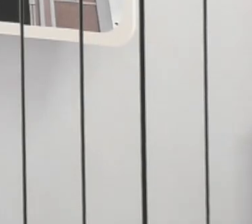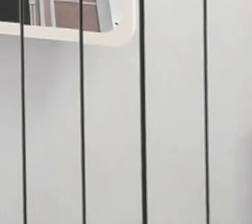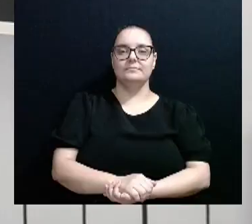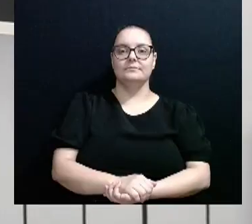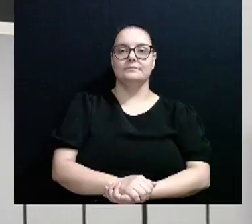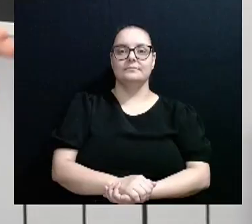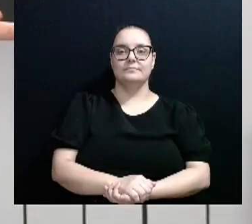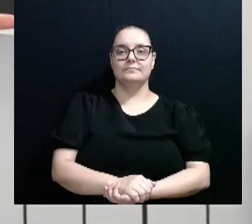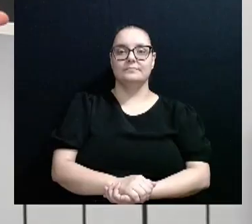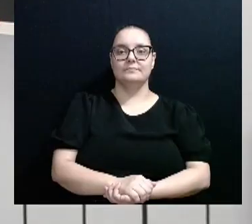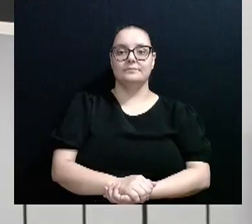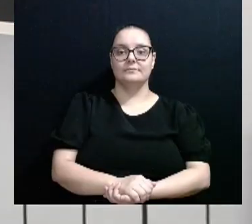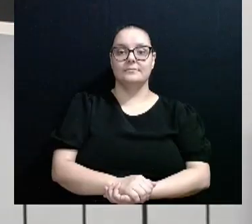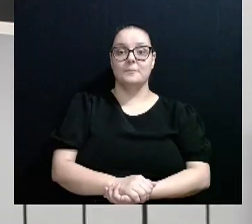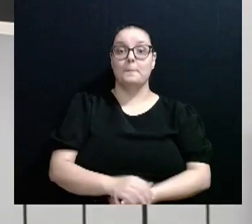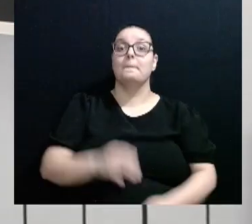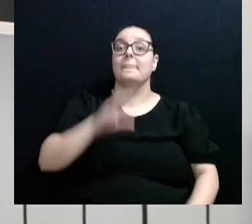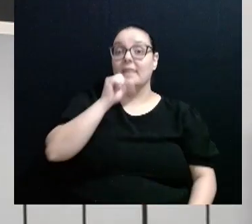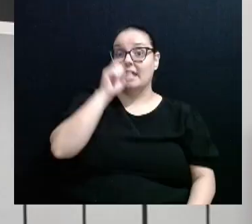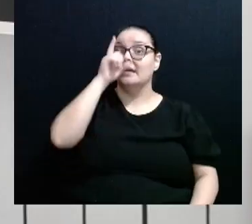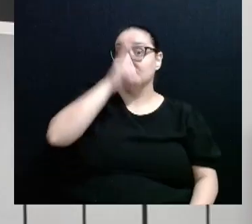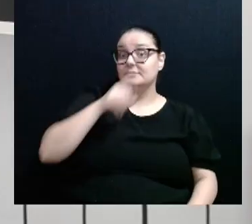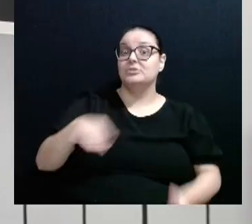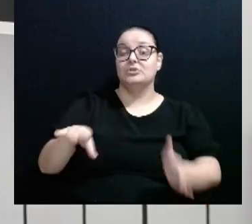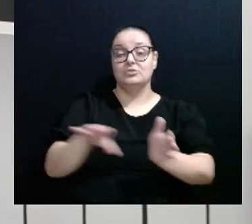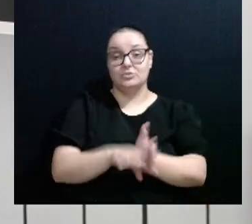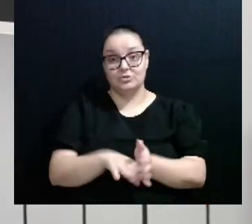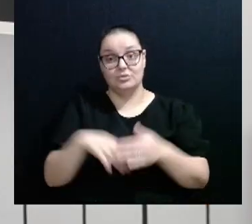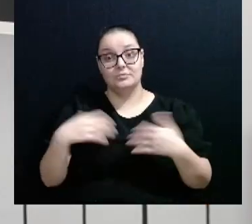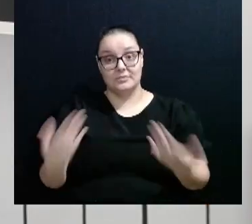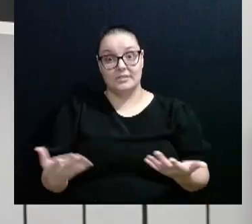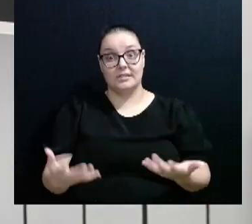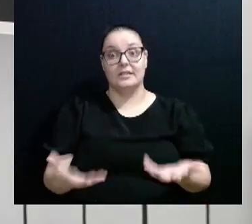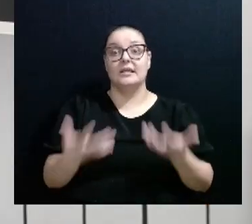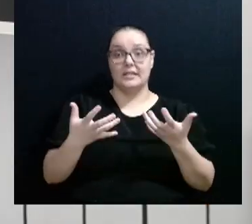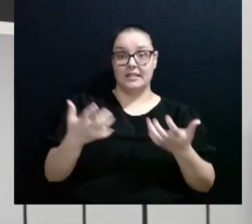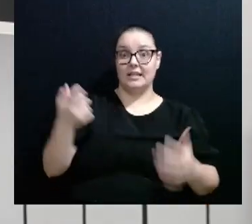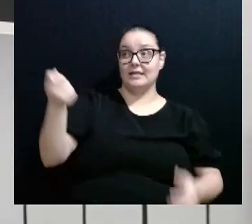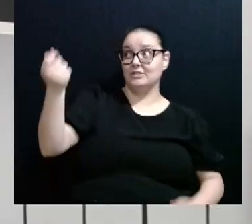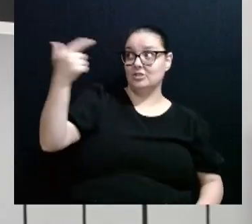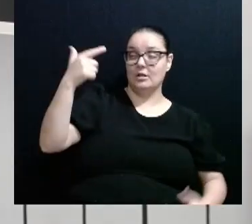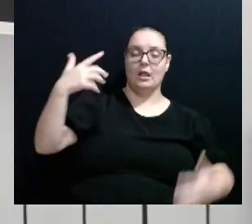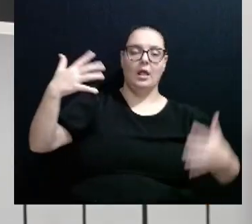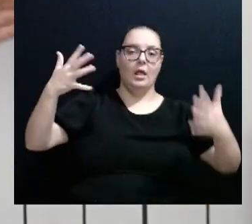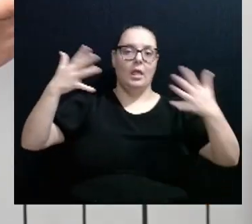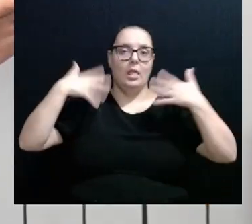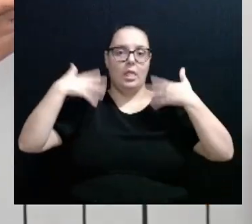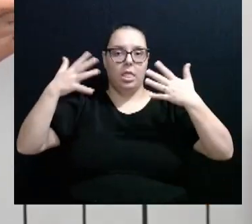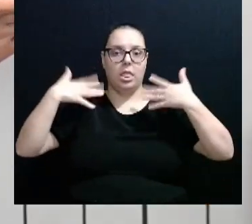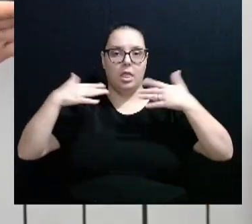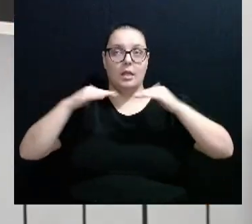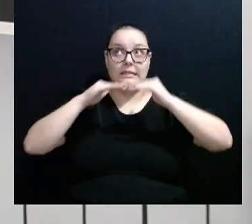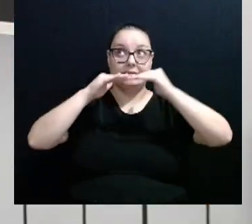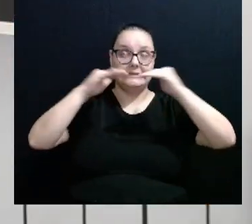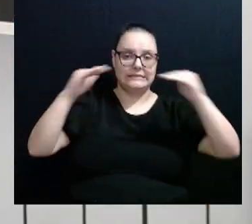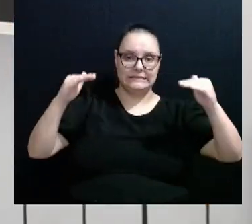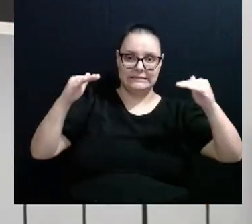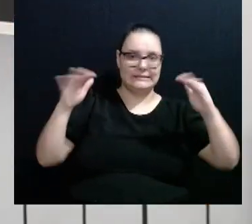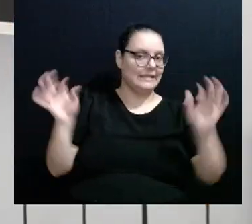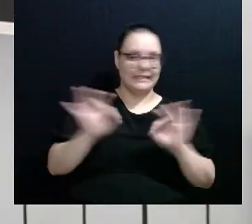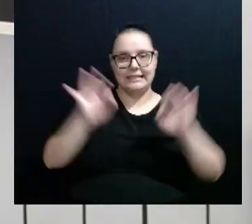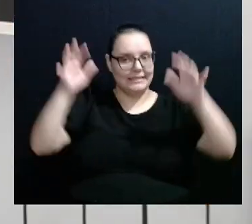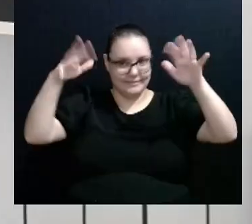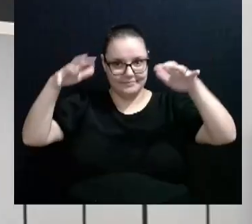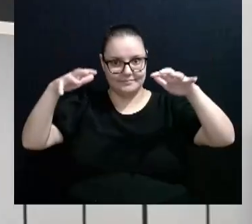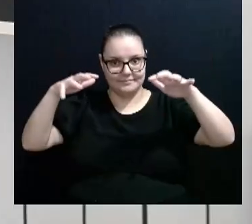Fim de semana chegando e para quem quer sol, calor, tempo firme e nada de chuva, a notícia